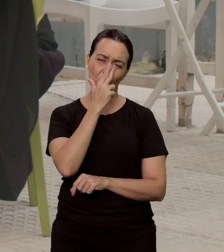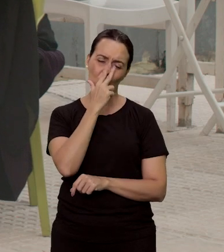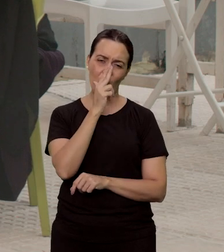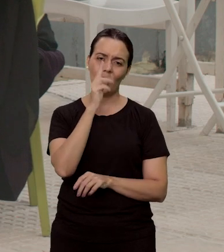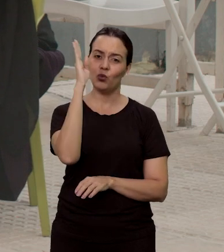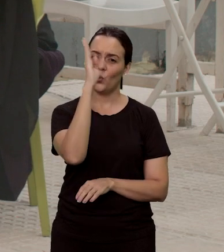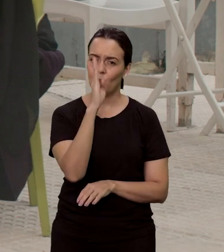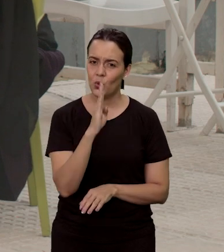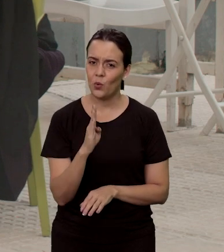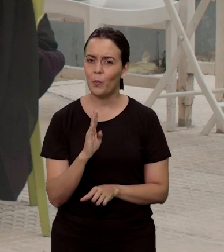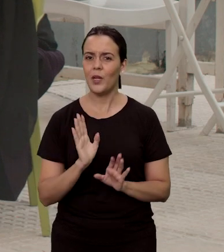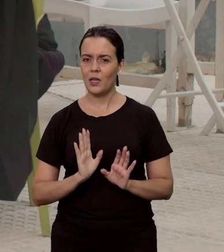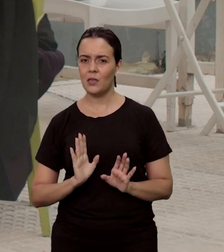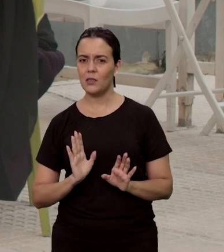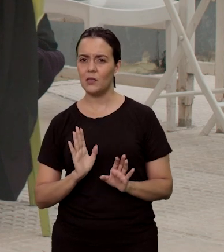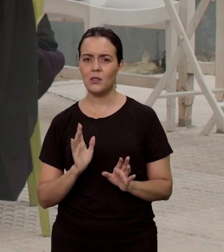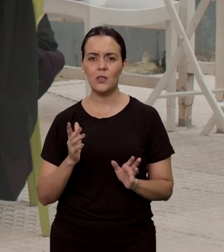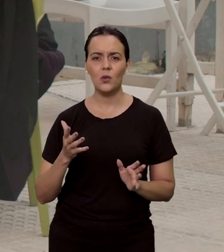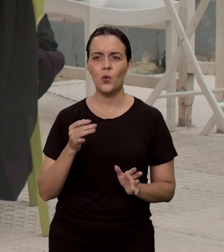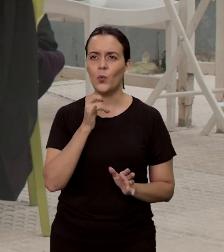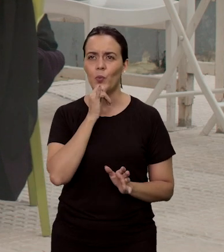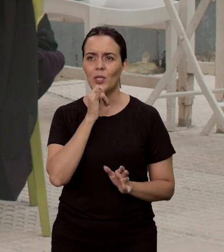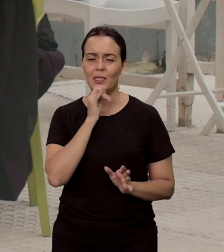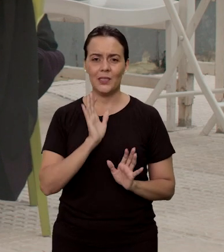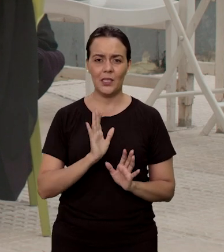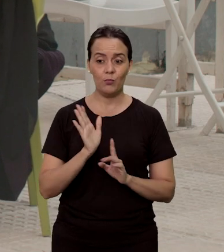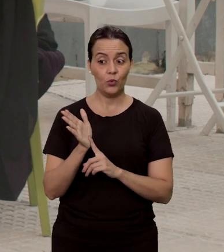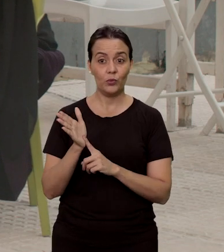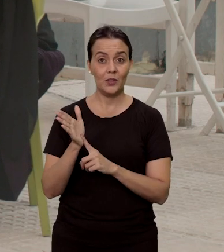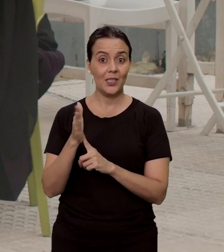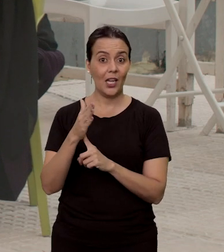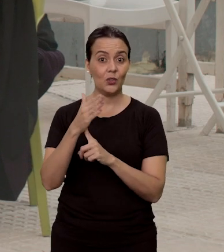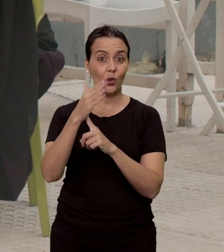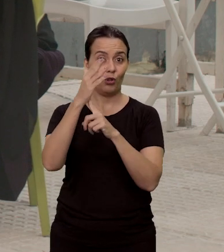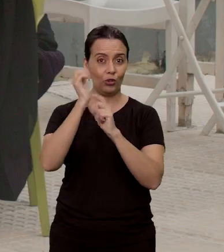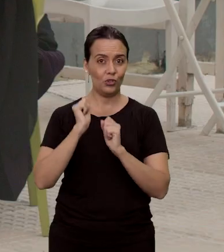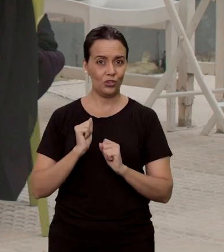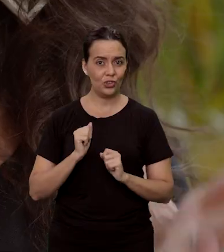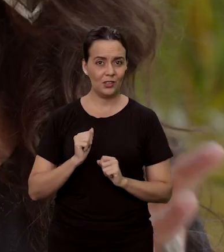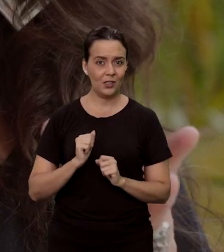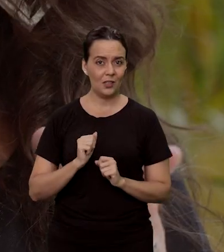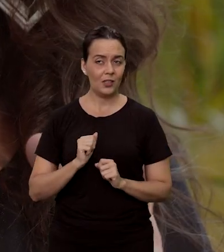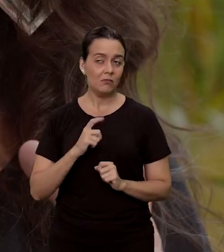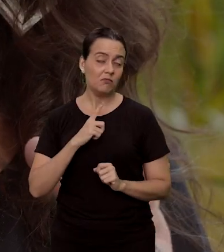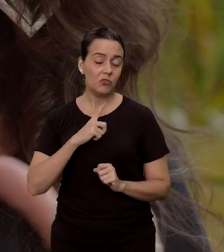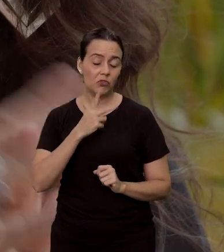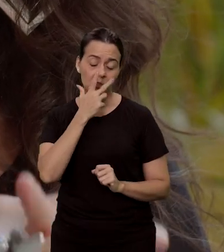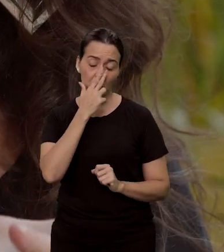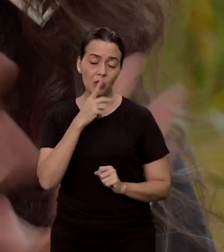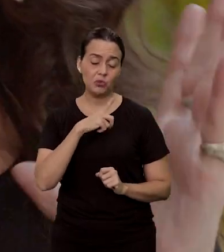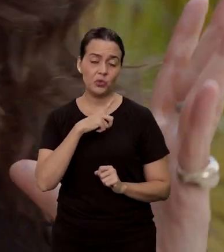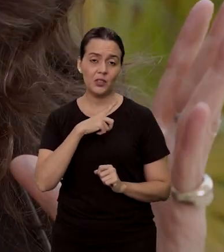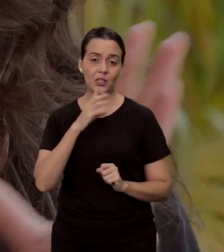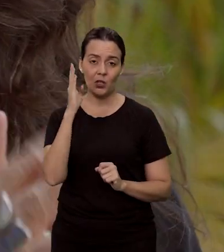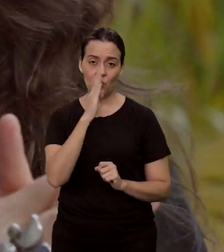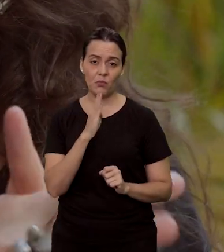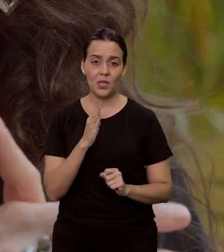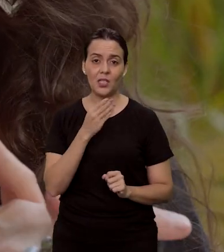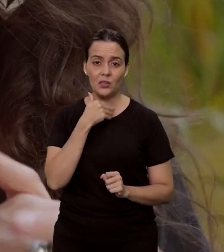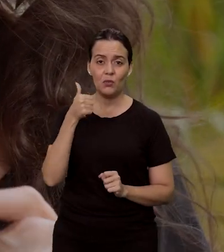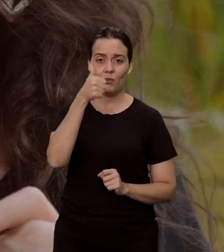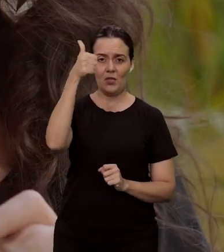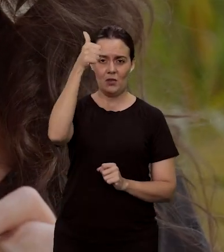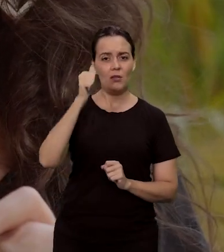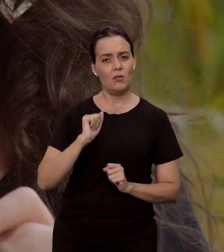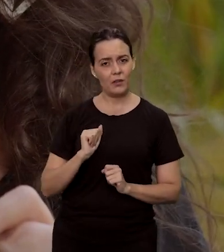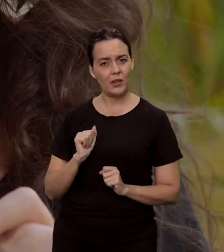como exportador, seria de tecnologias de celebração. Acho que uma das coisas que a gente converge é